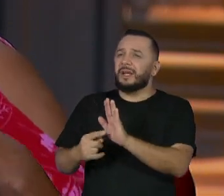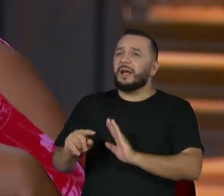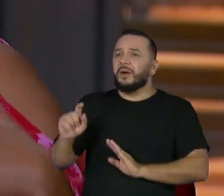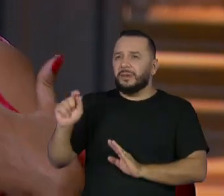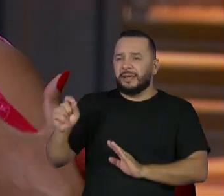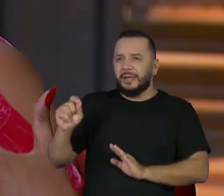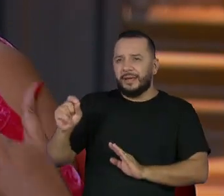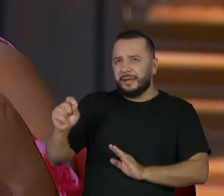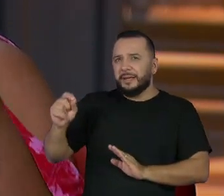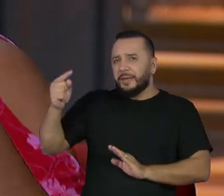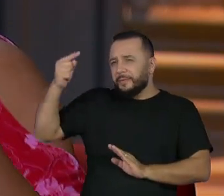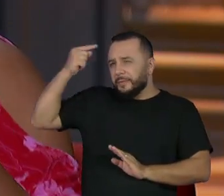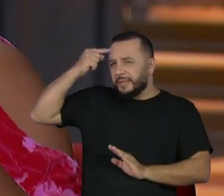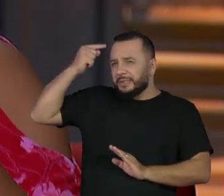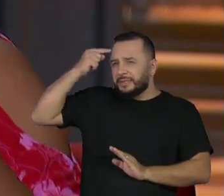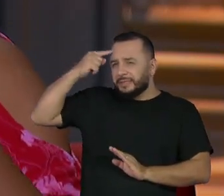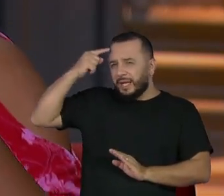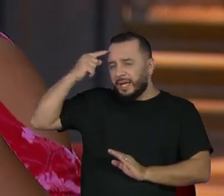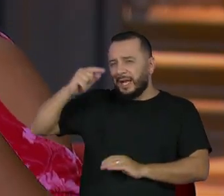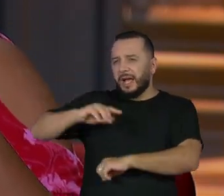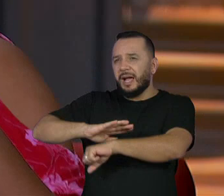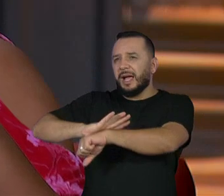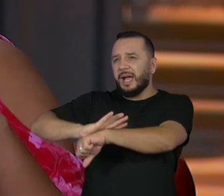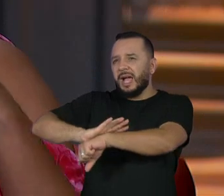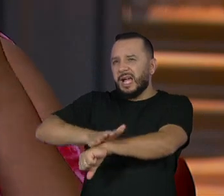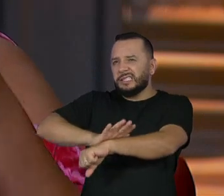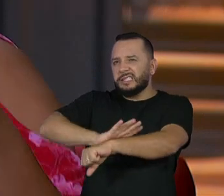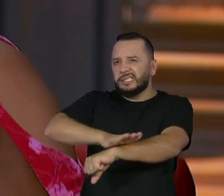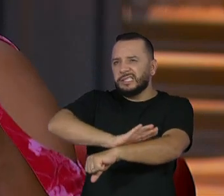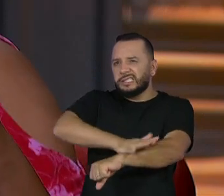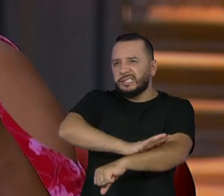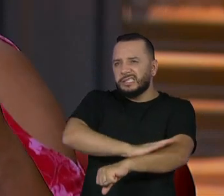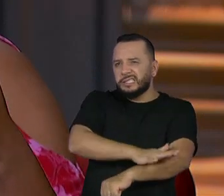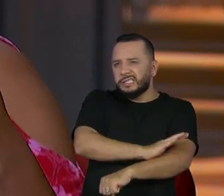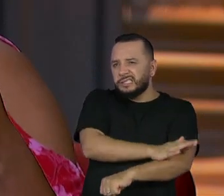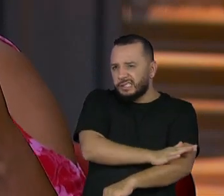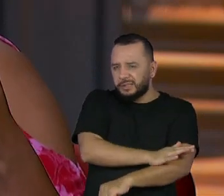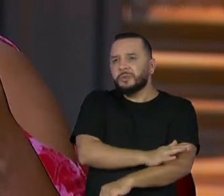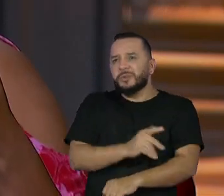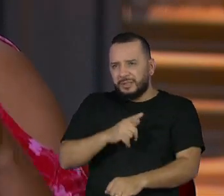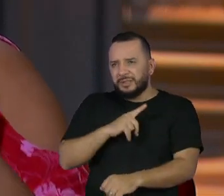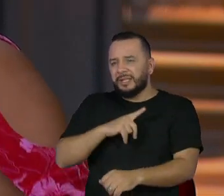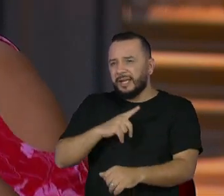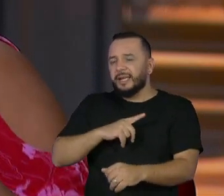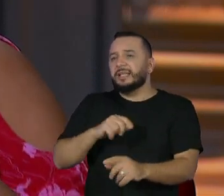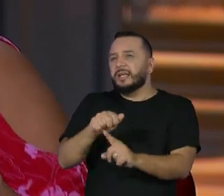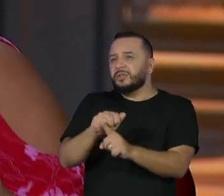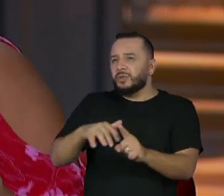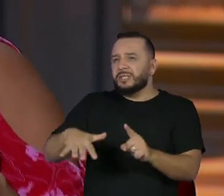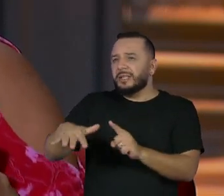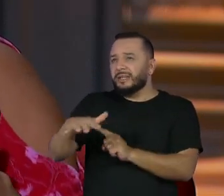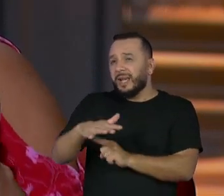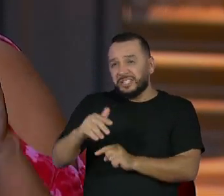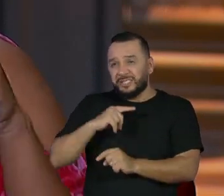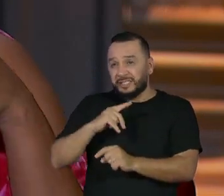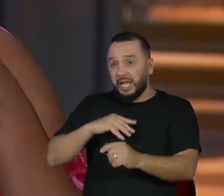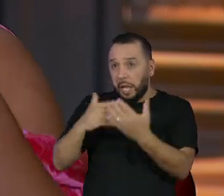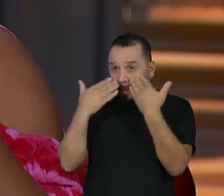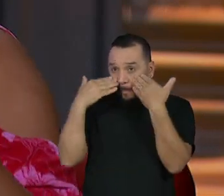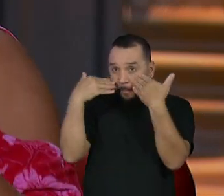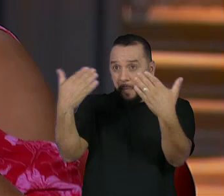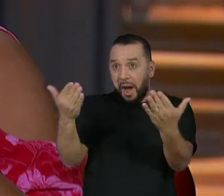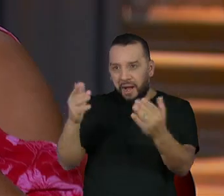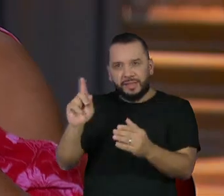de pensar a forma como o racismo ele se expressa na nossa sociedade, não de maneira explícita, né, mas ele